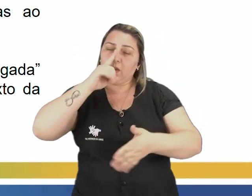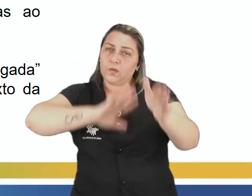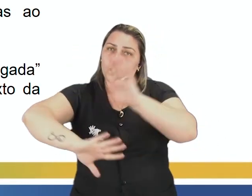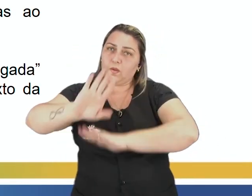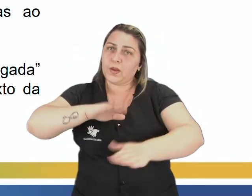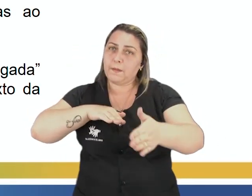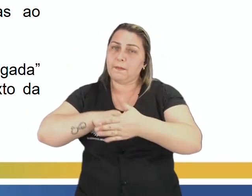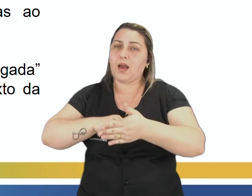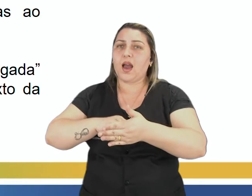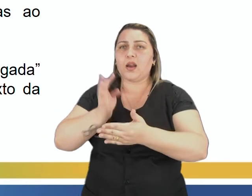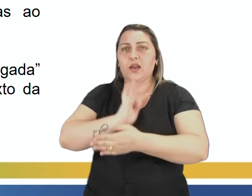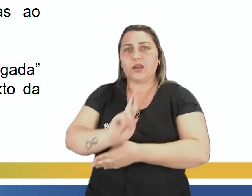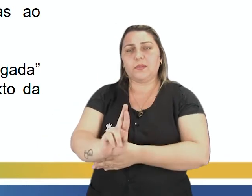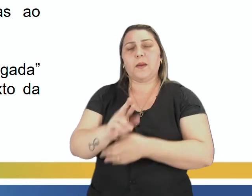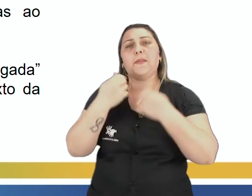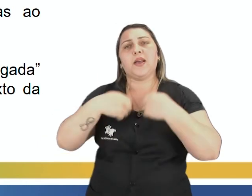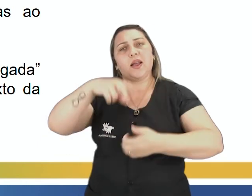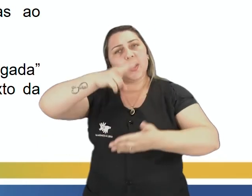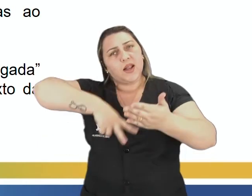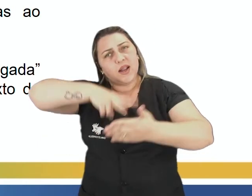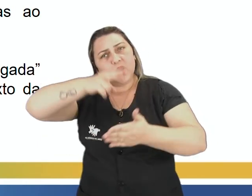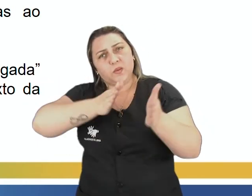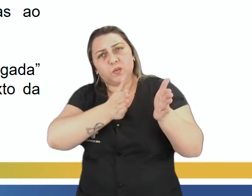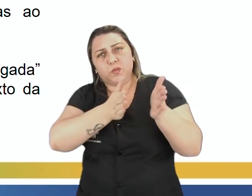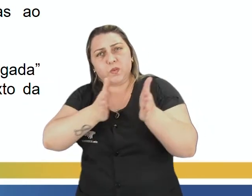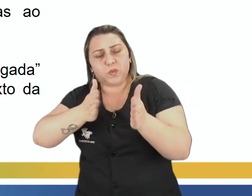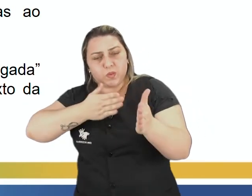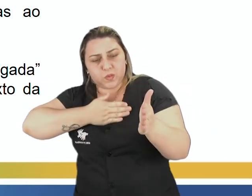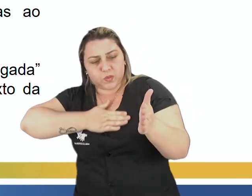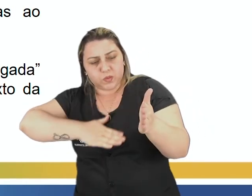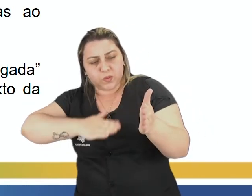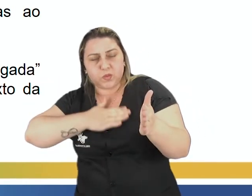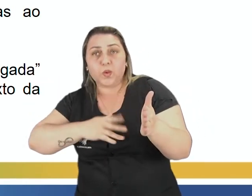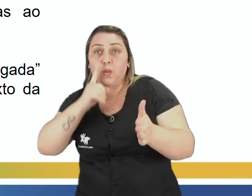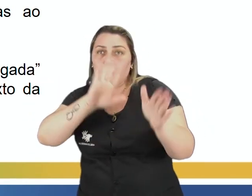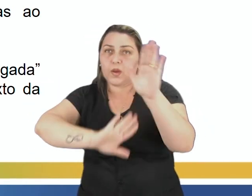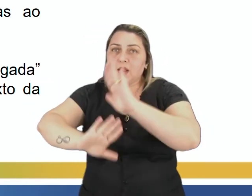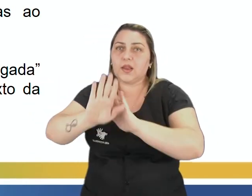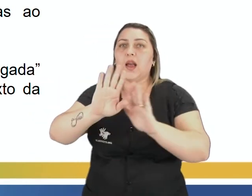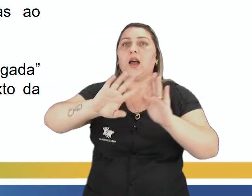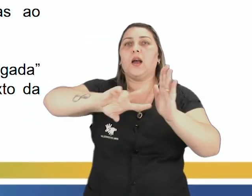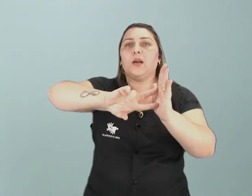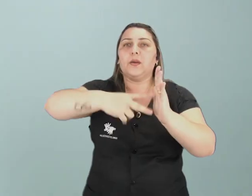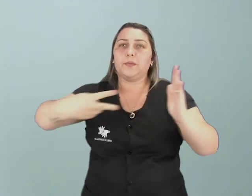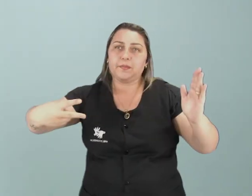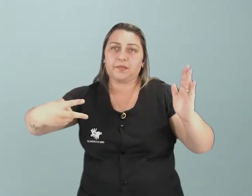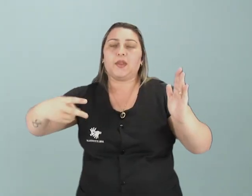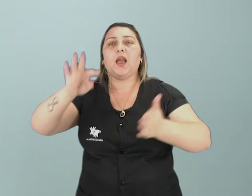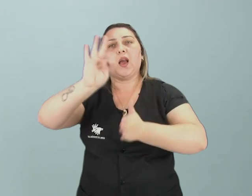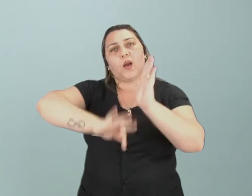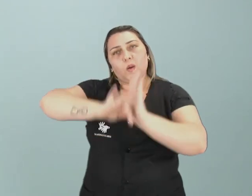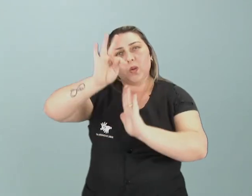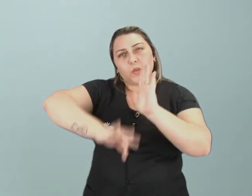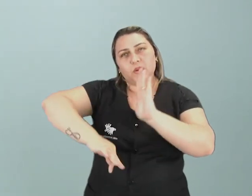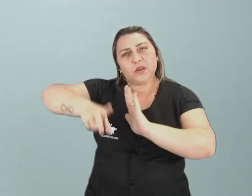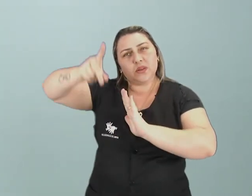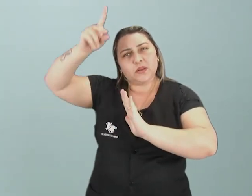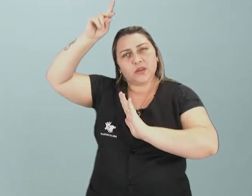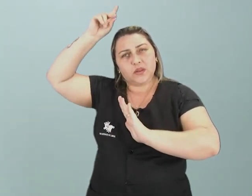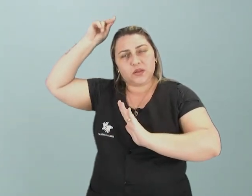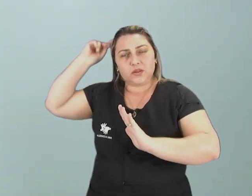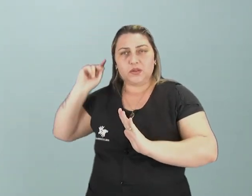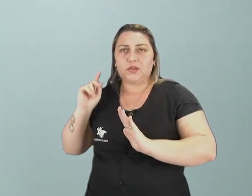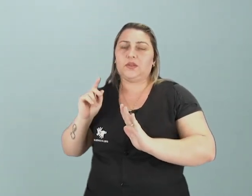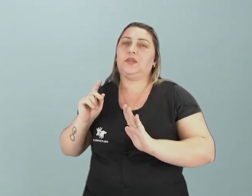no seu resultado. Você tem que ler pausadamente, tomar cuidado para interpretar. É um texto de época, tem um